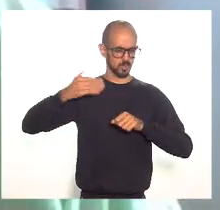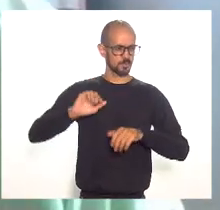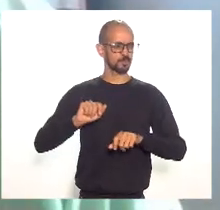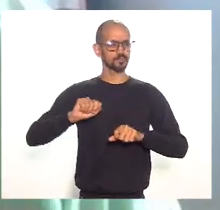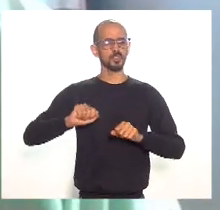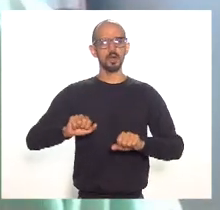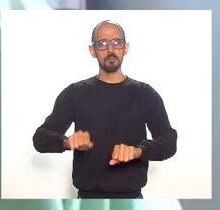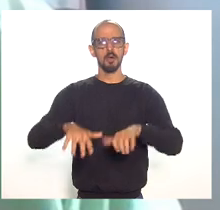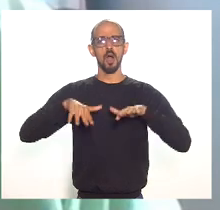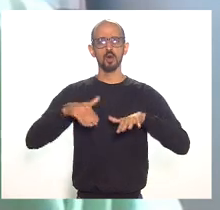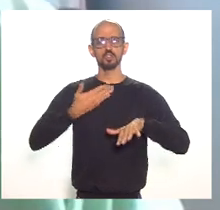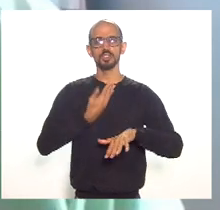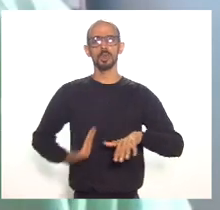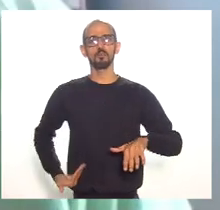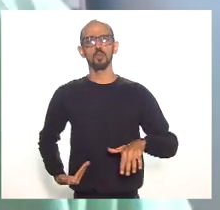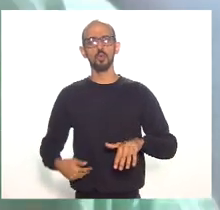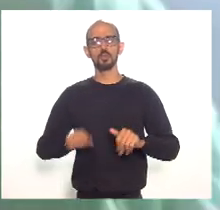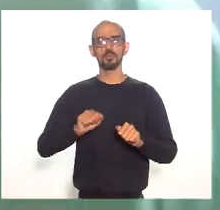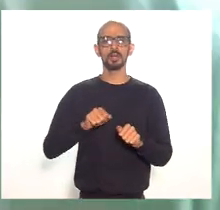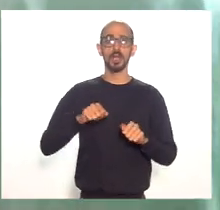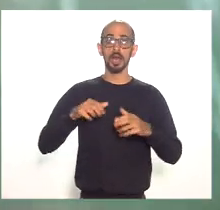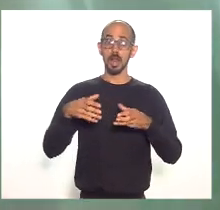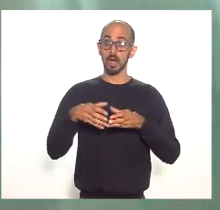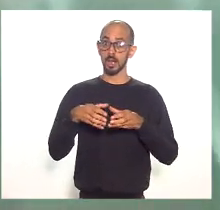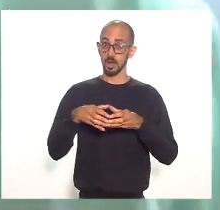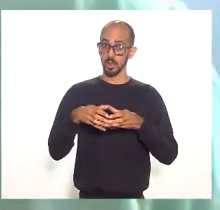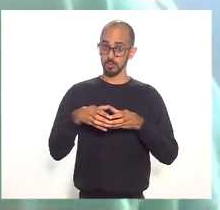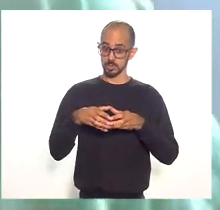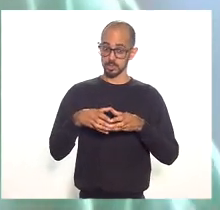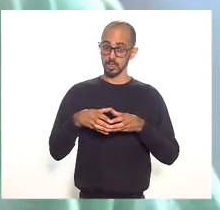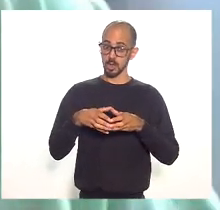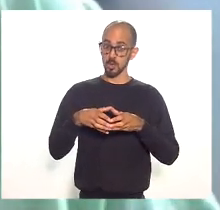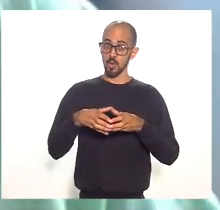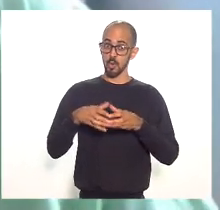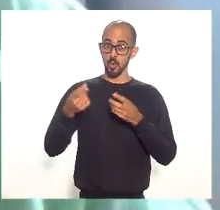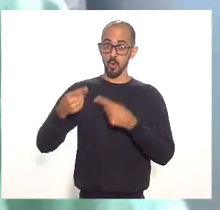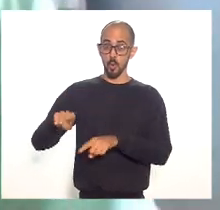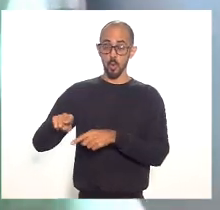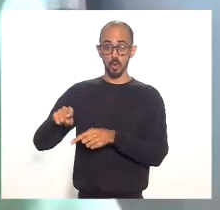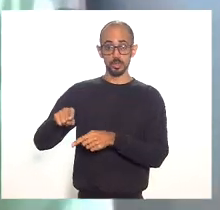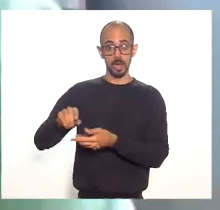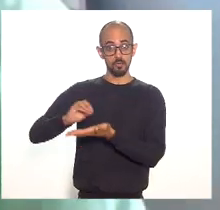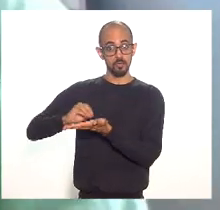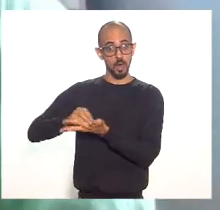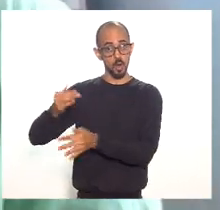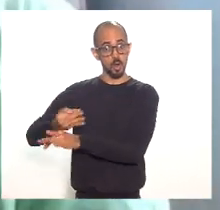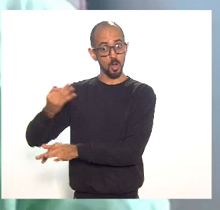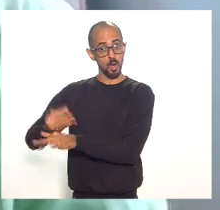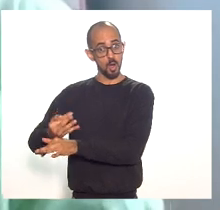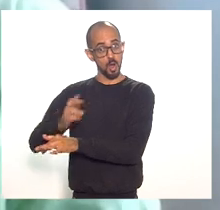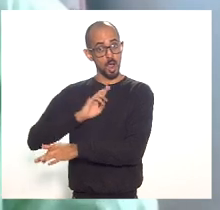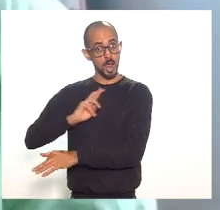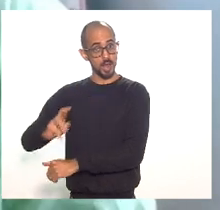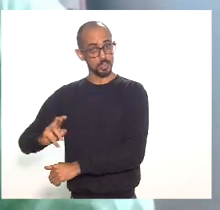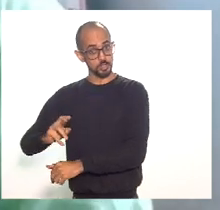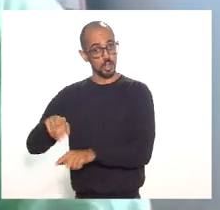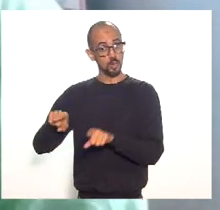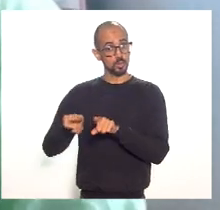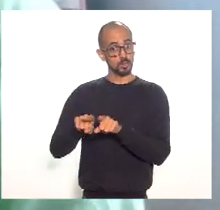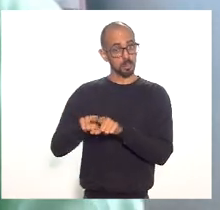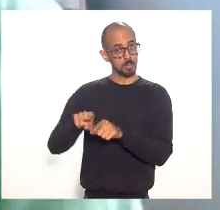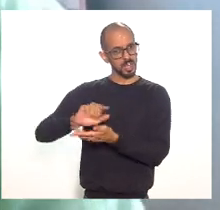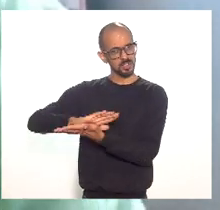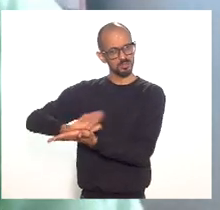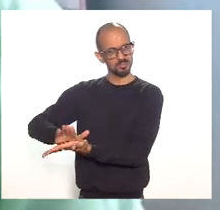uma audiência pública na Comissão contra a Intolerância Religiosa, o Racismo e as